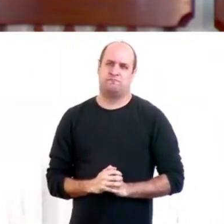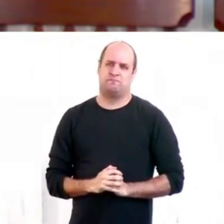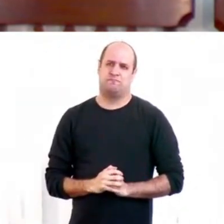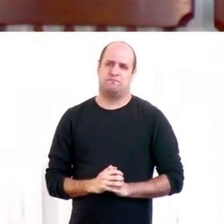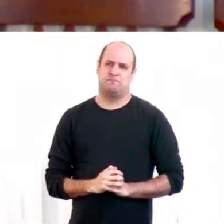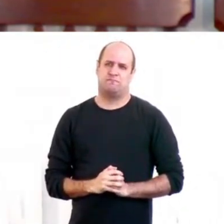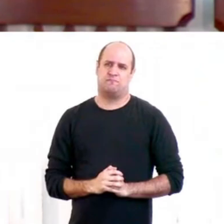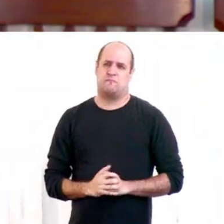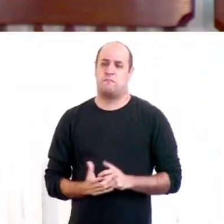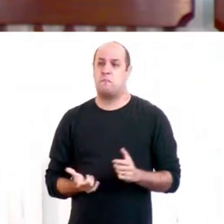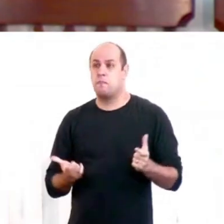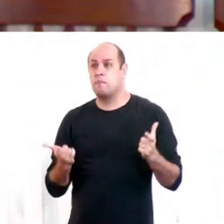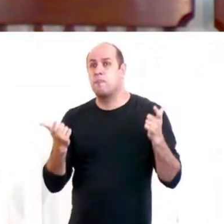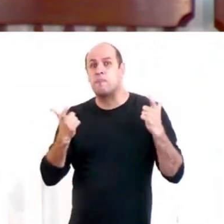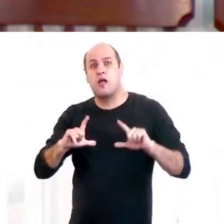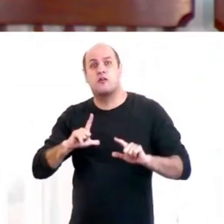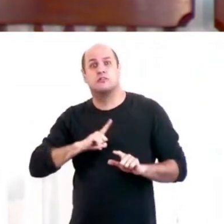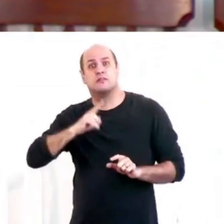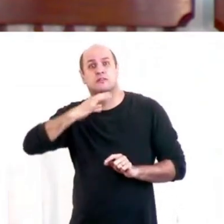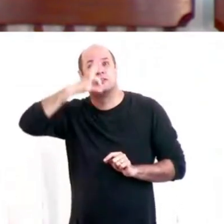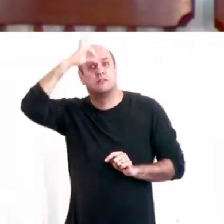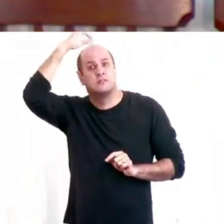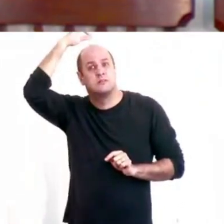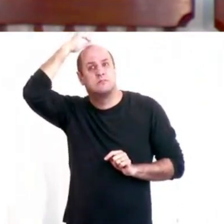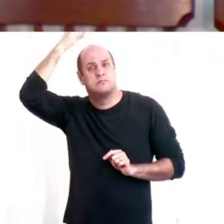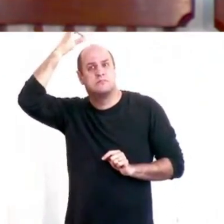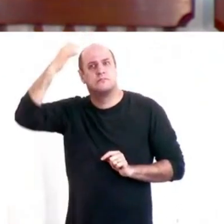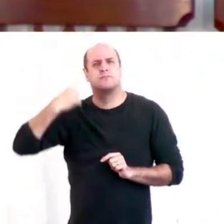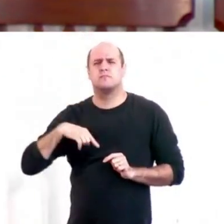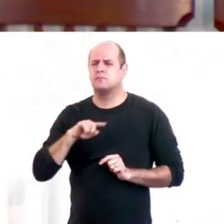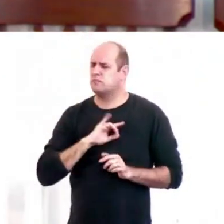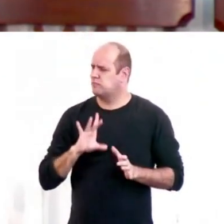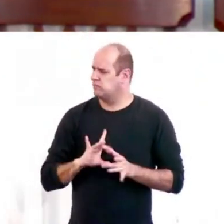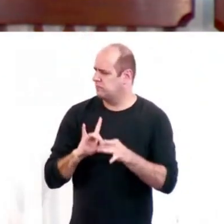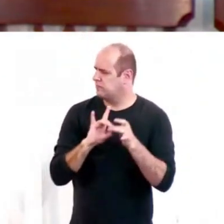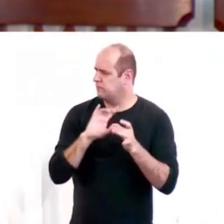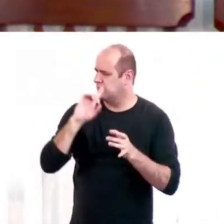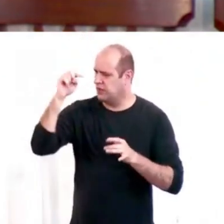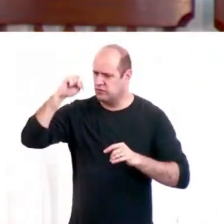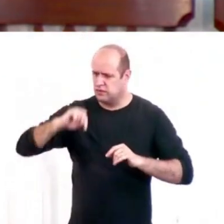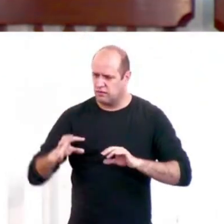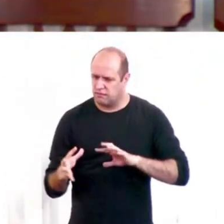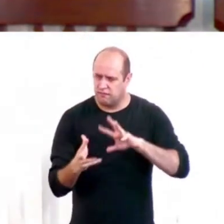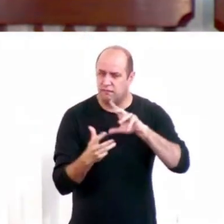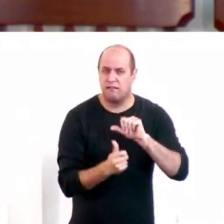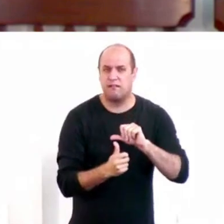Aonde está soprando o Espírito para sermos agentes de Deus nessa terra?